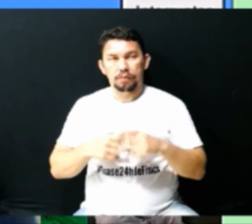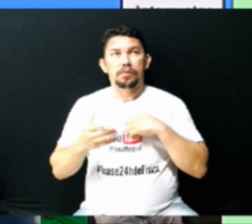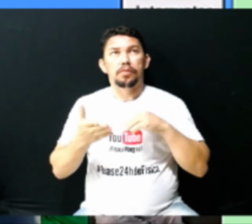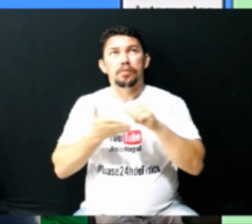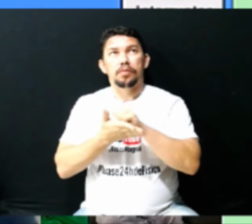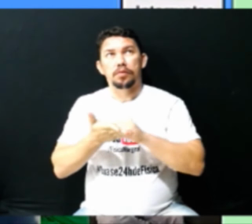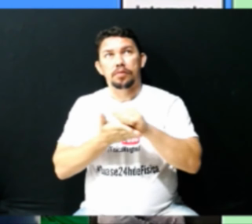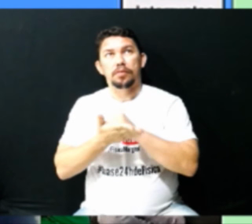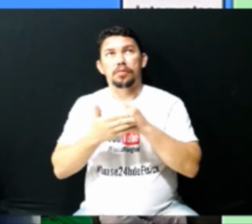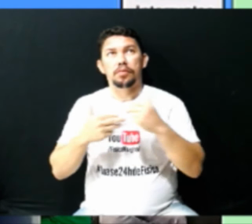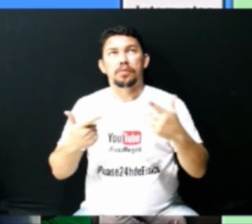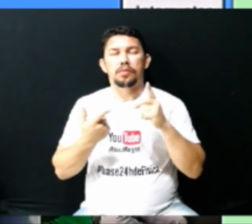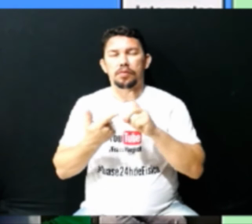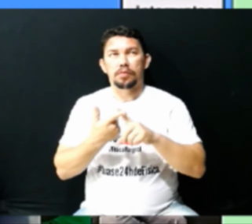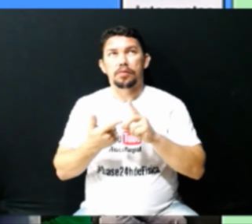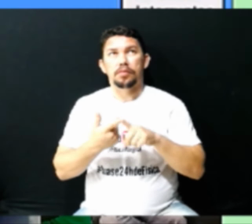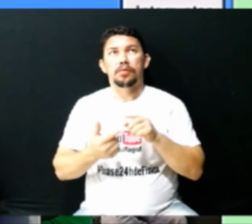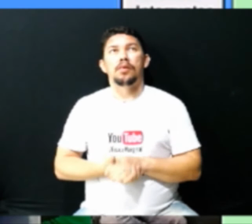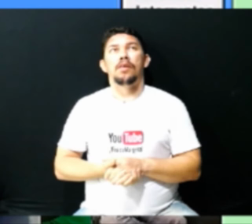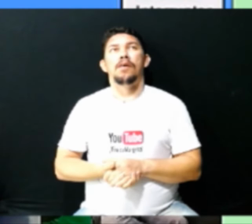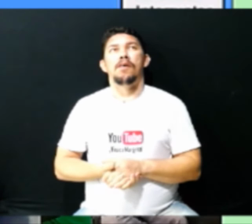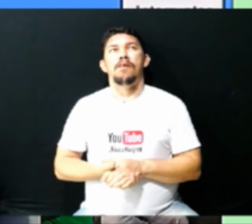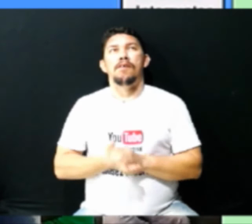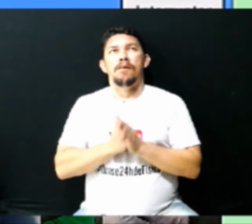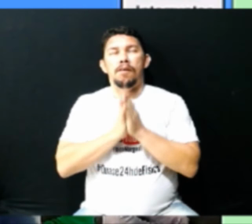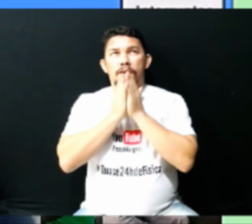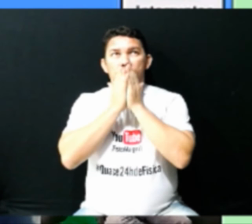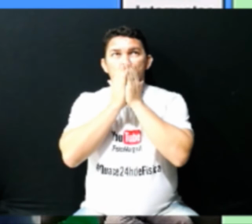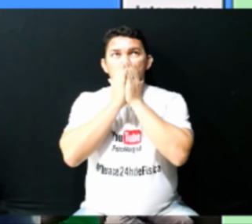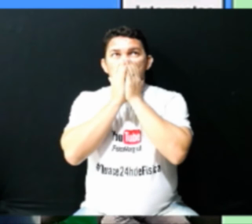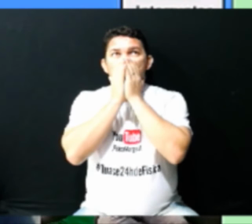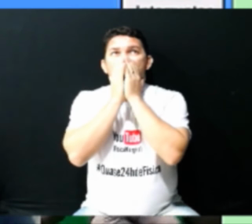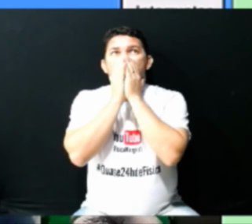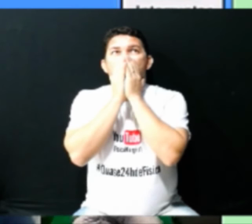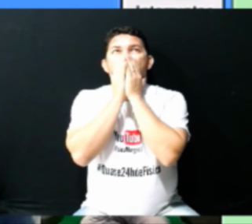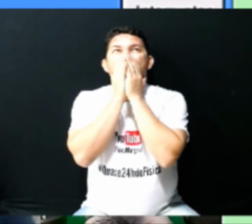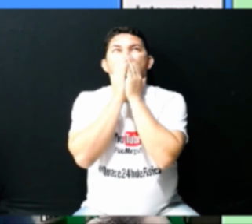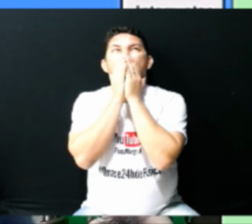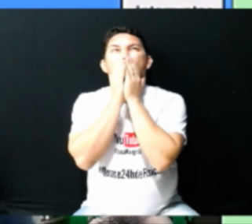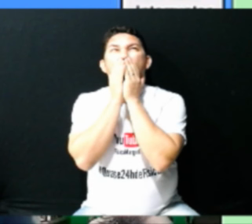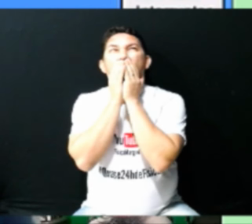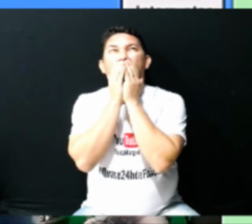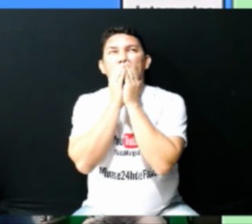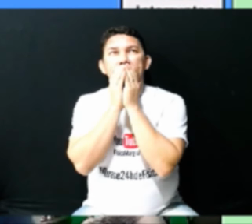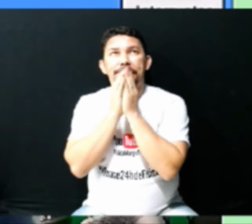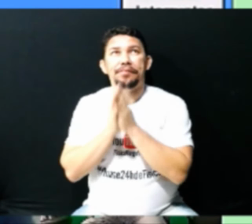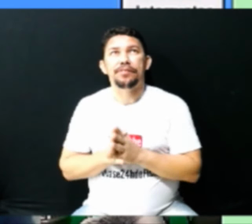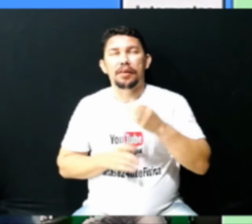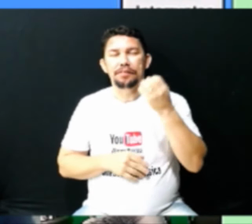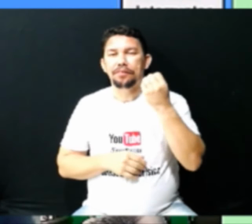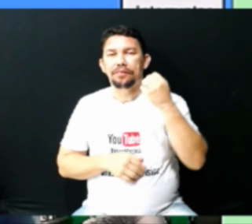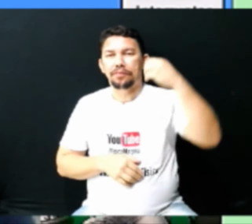vou manter. Vamos com lâmpada, né? Lâmpada é sempre mais legal. Sim. Embora os resistores tenham a vantagem, a lâmpada acendendo é